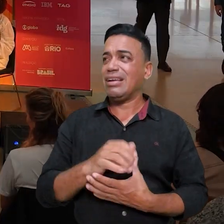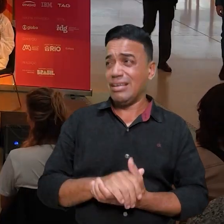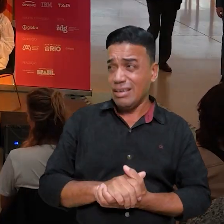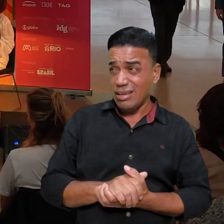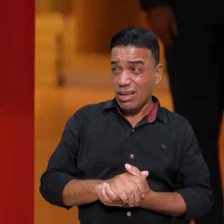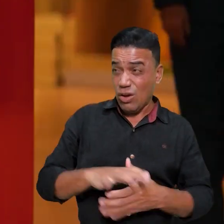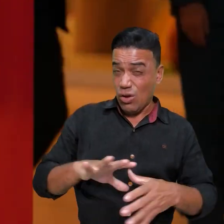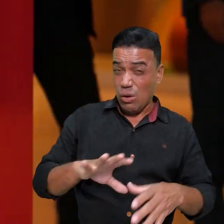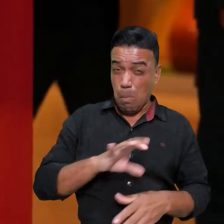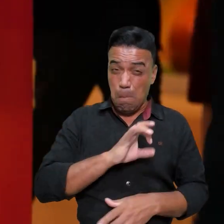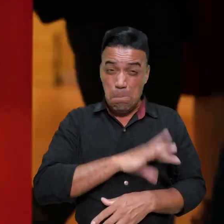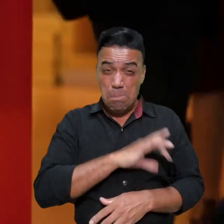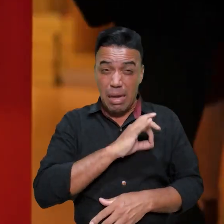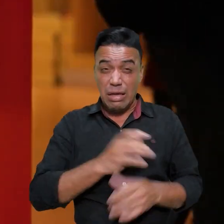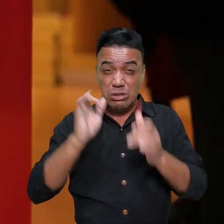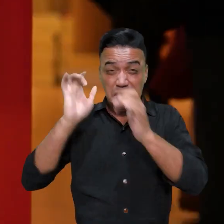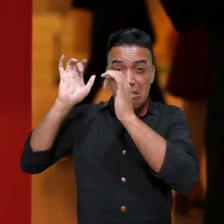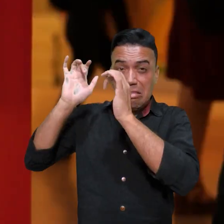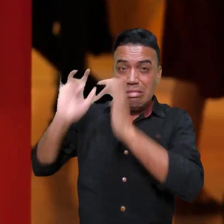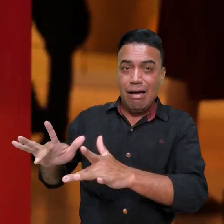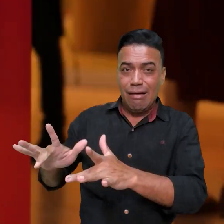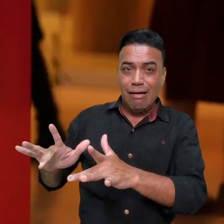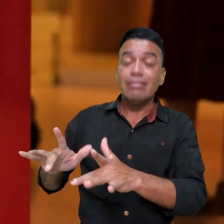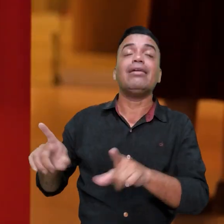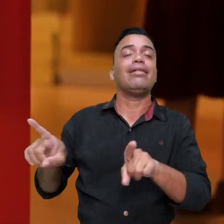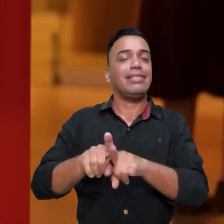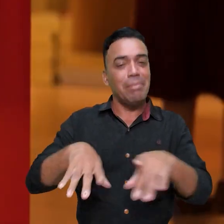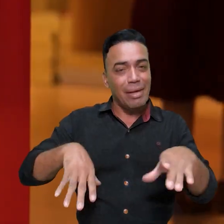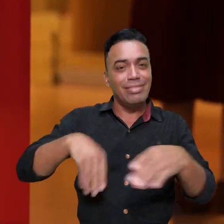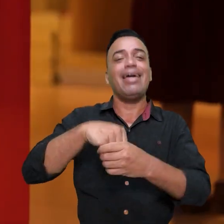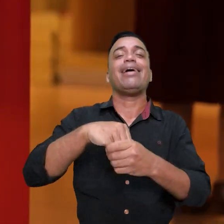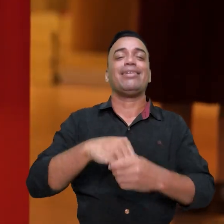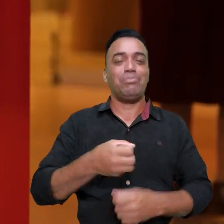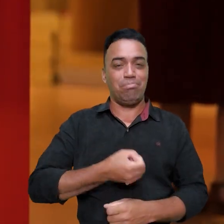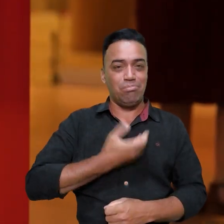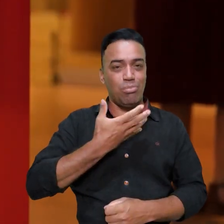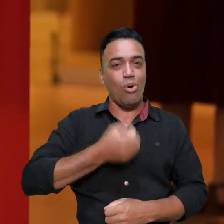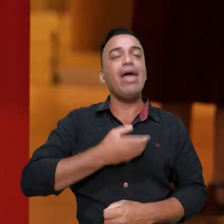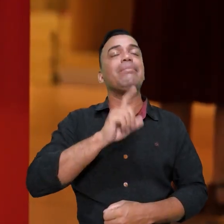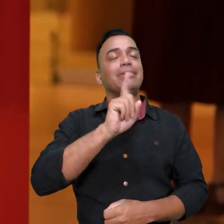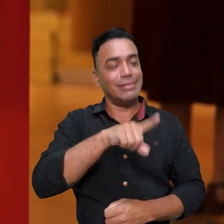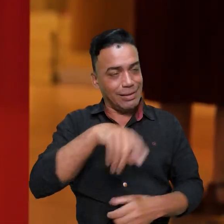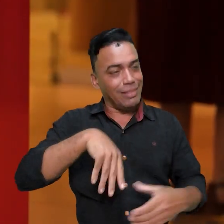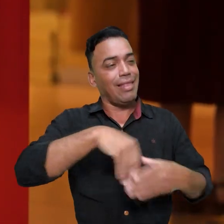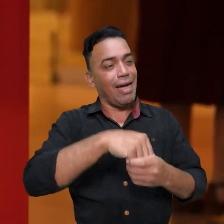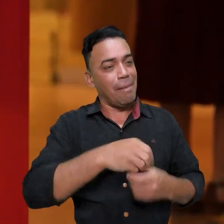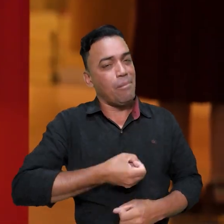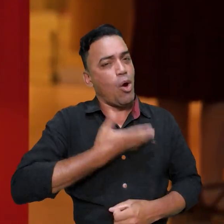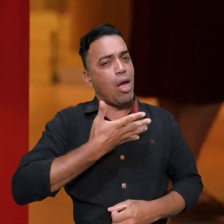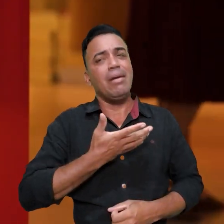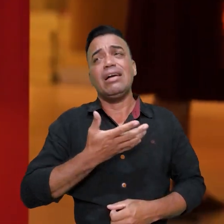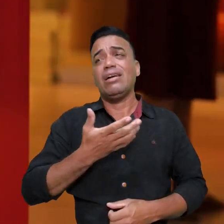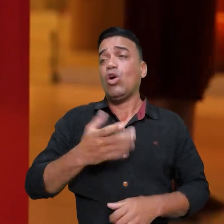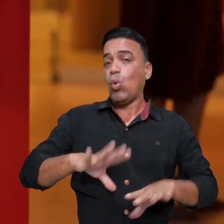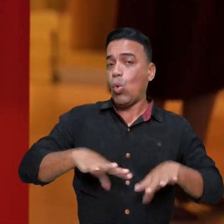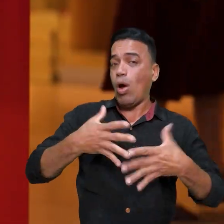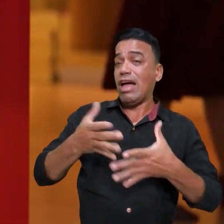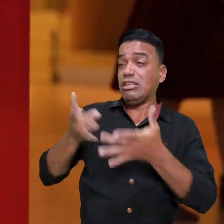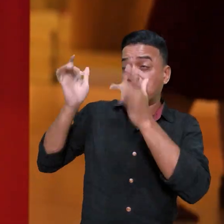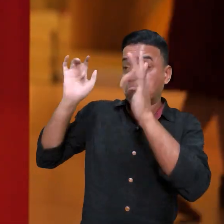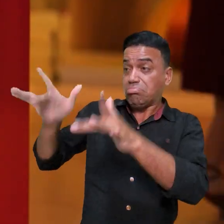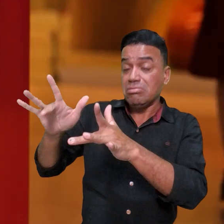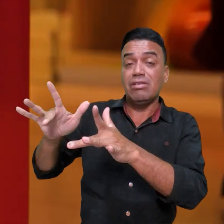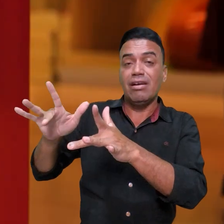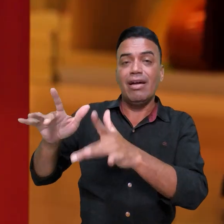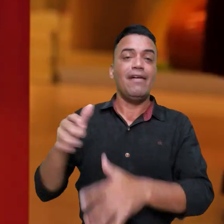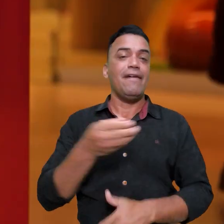coragem de largar tudo? Porque todo mundo algum dia... Que também está no poema. Que também está no poema, de não ter aquela coragem de largar tudo e viver o que se